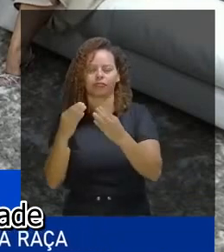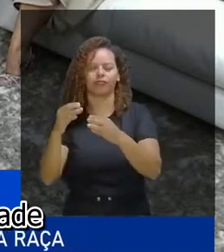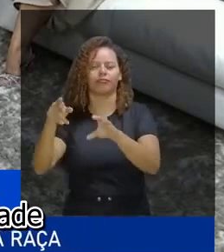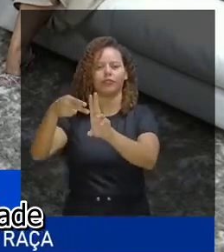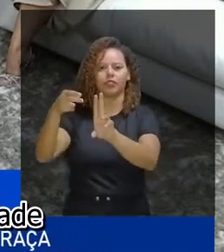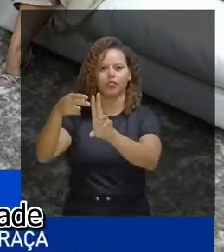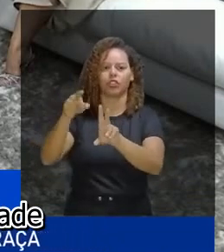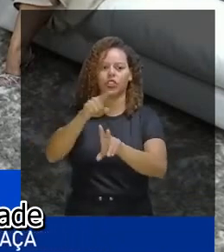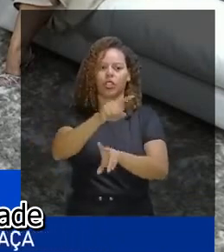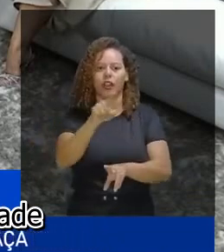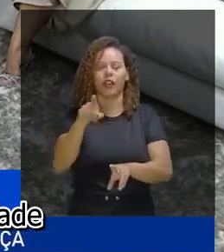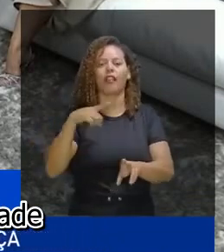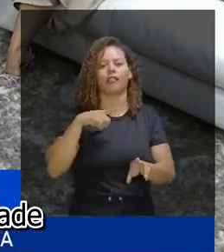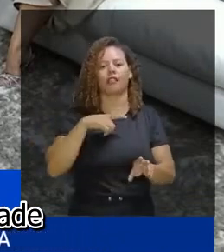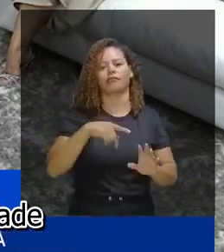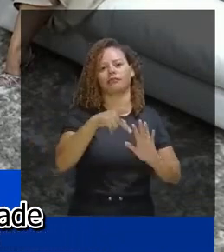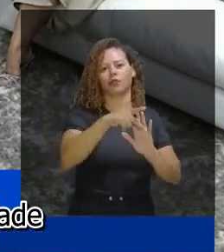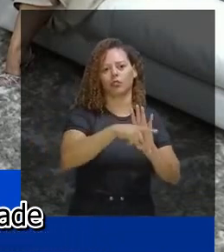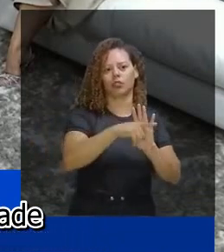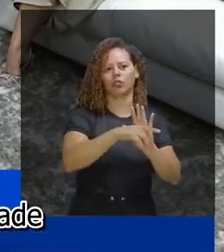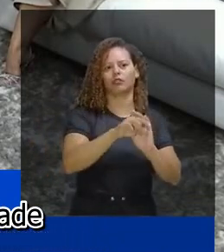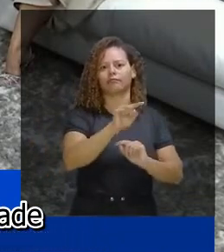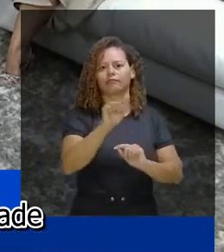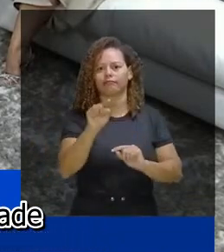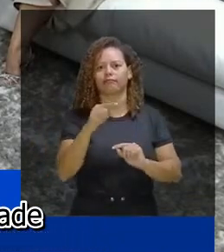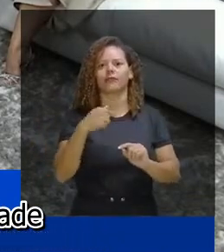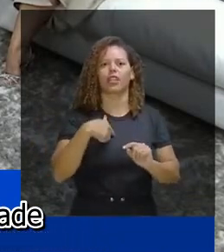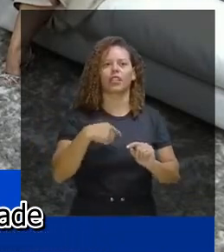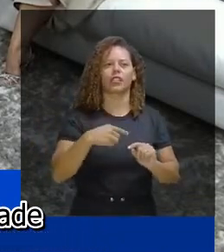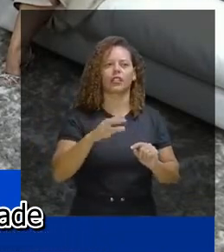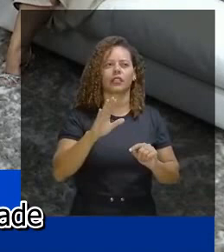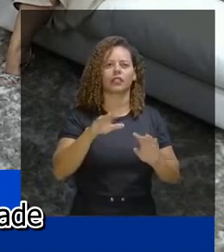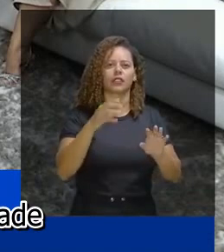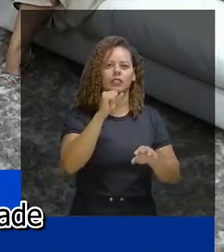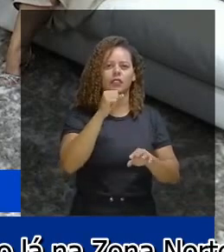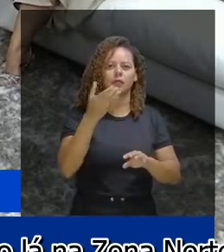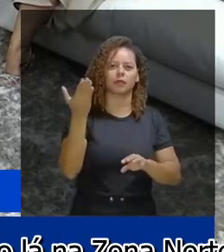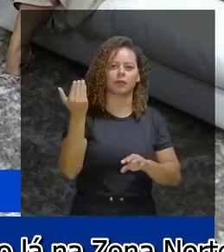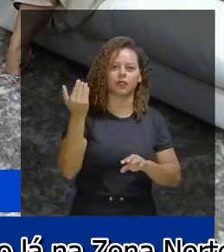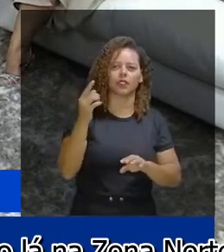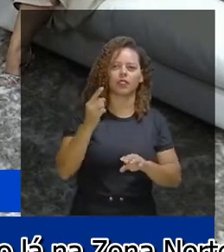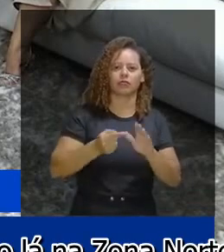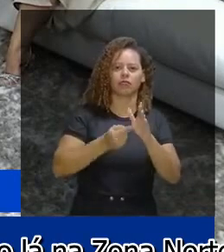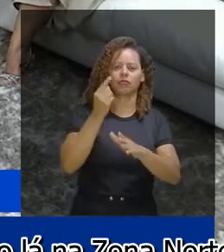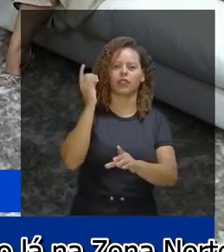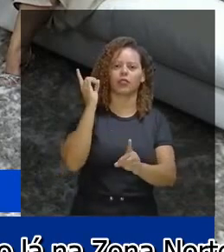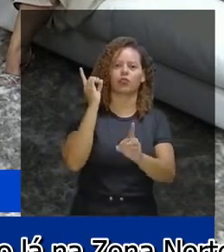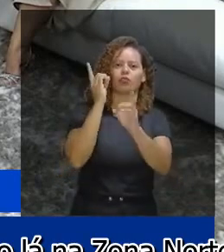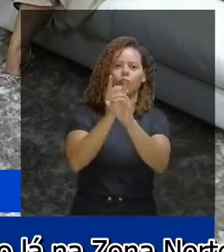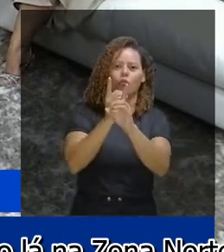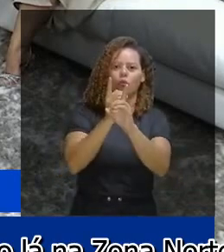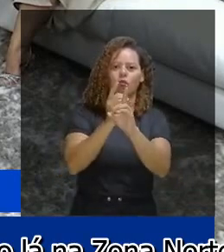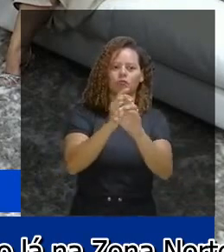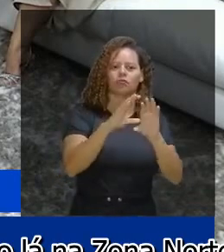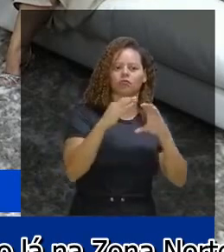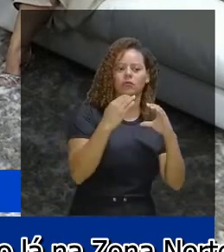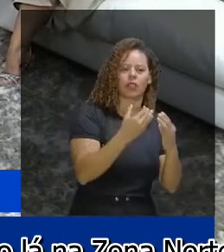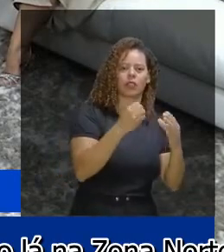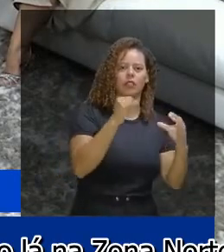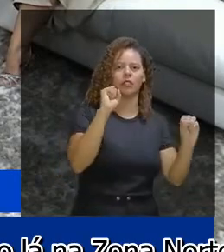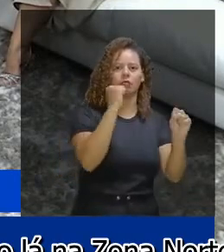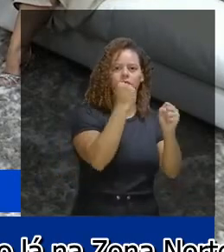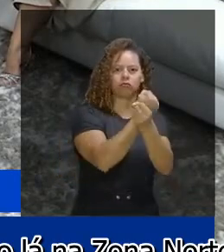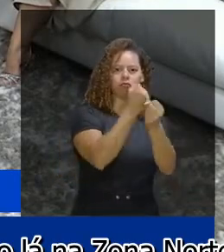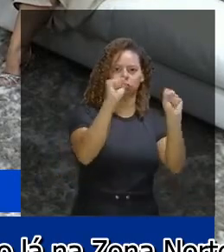estivemos aqui a oportunidade de fazer em março, o primeiro encontro das comunidades quilombola.